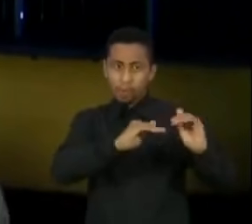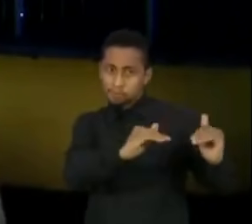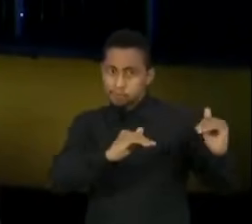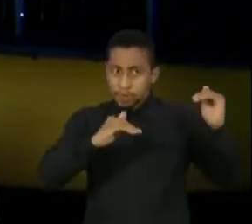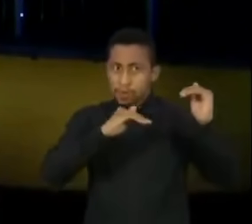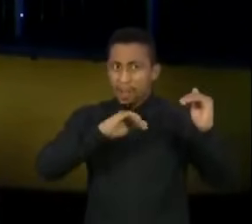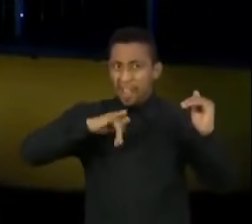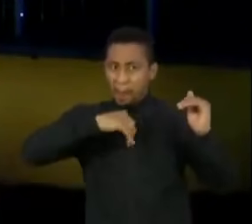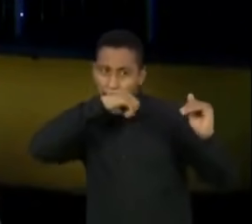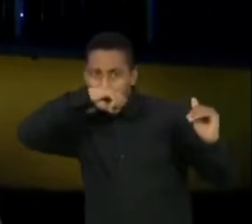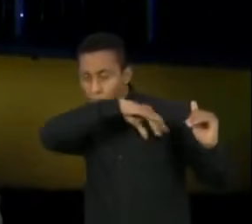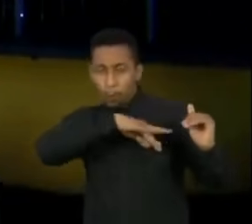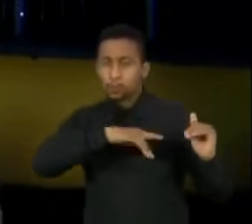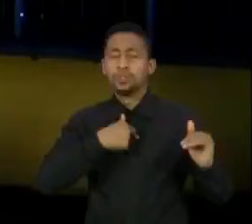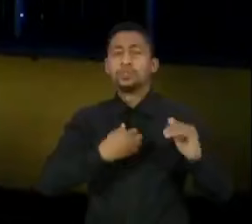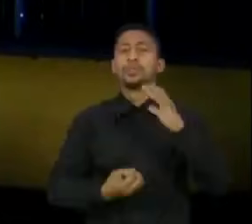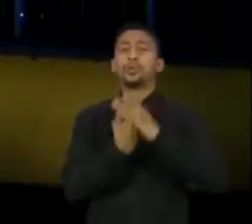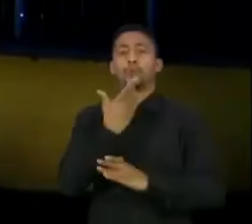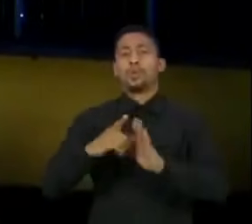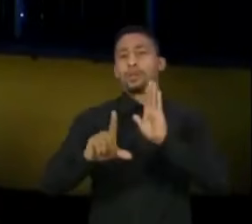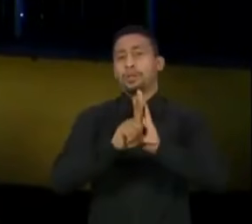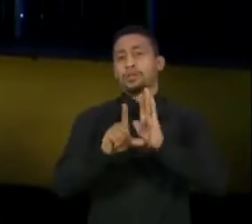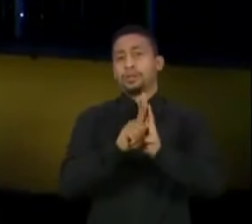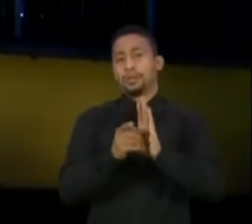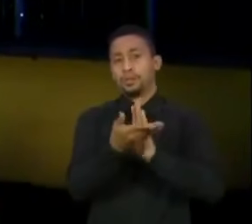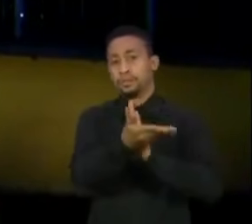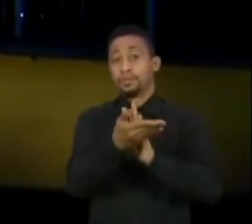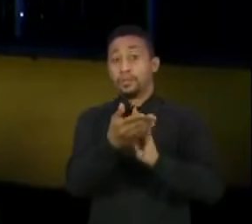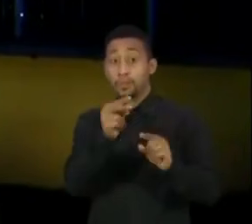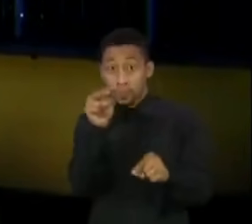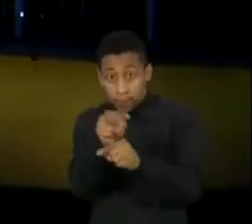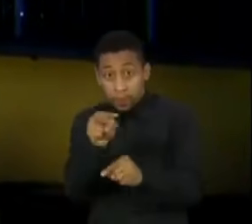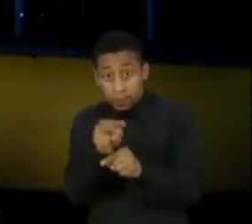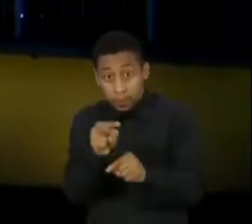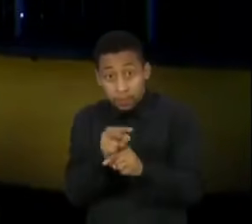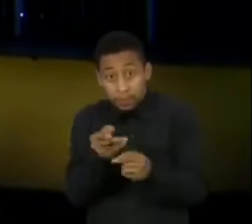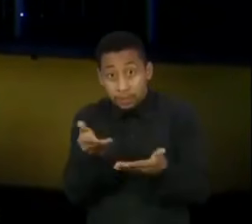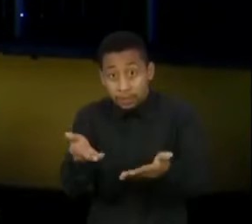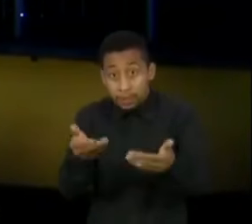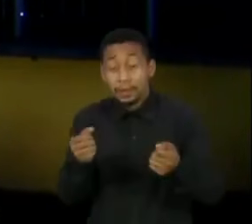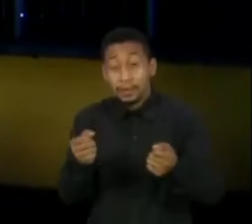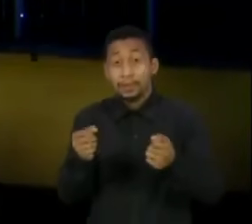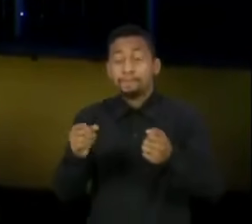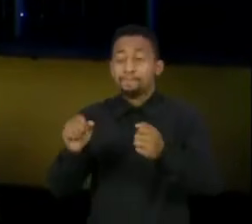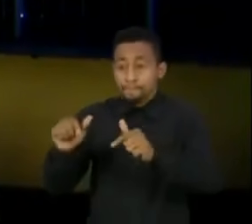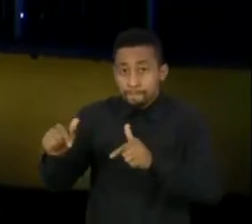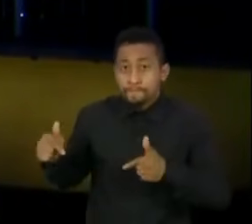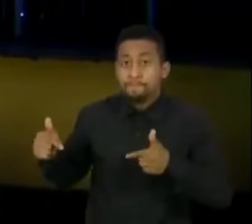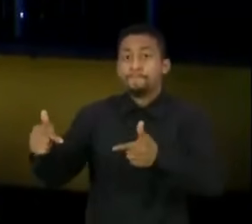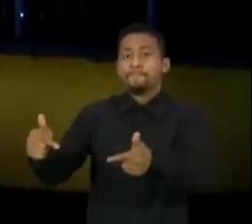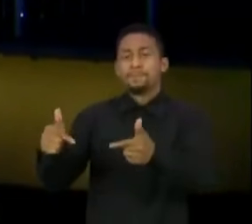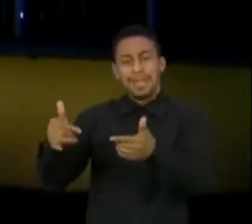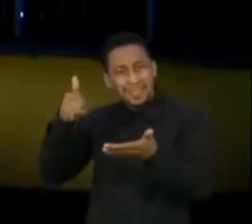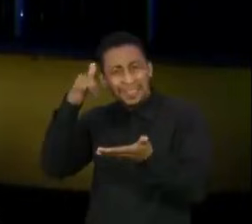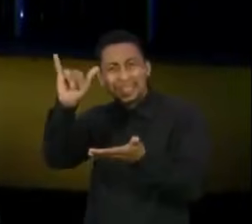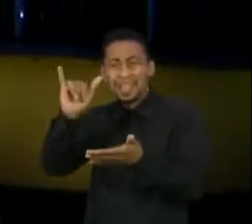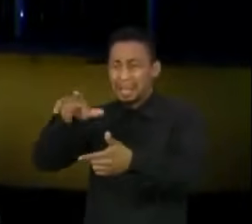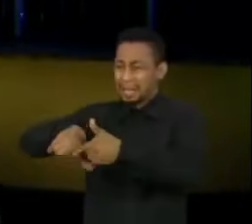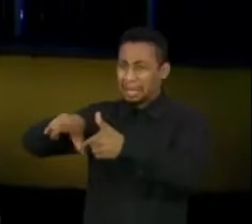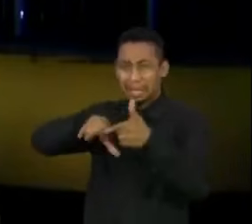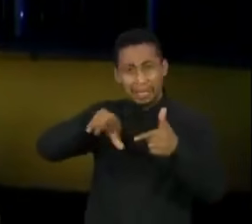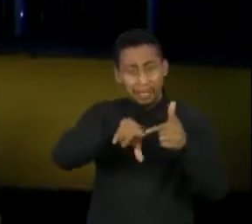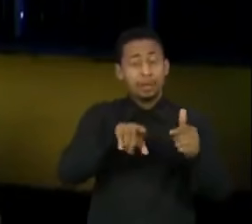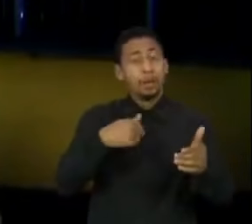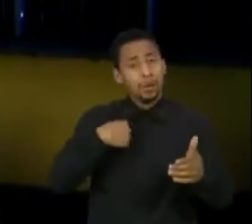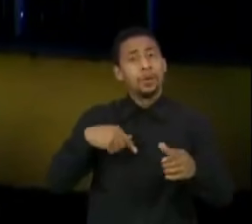precisávamos no Brasil precisávamos de uma lei é para fazer frente aquele estado de coisas eu